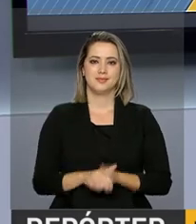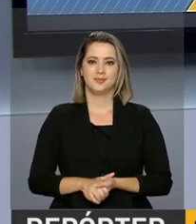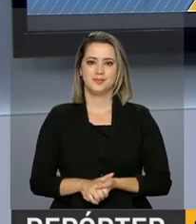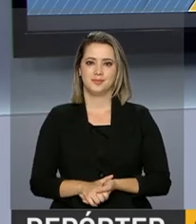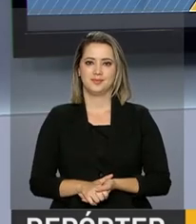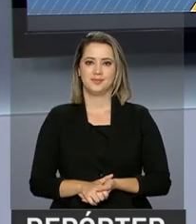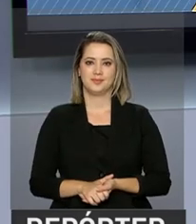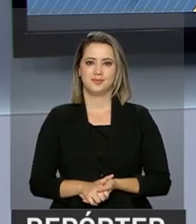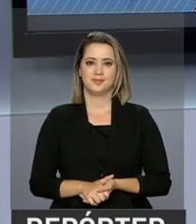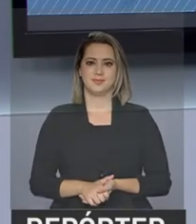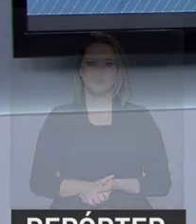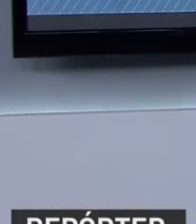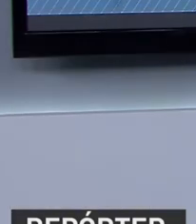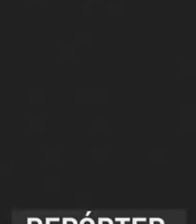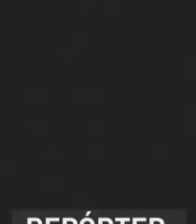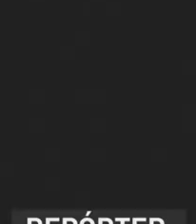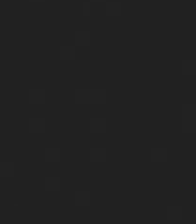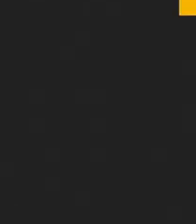governo federal